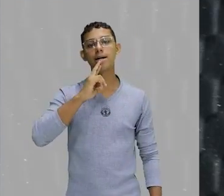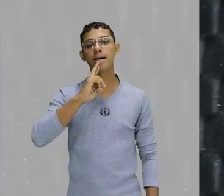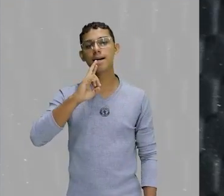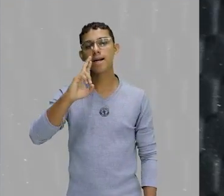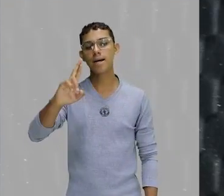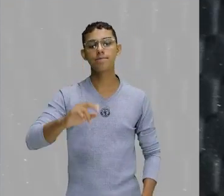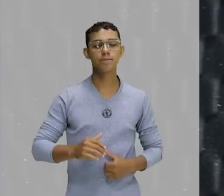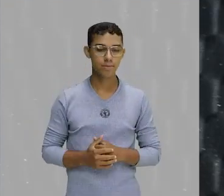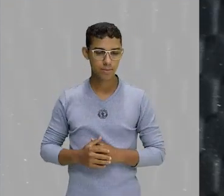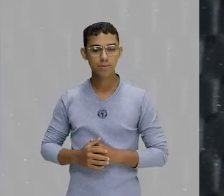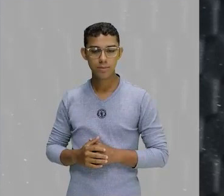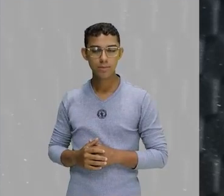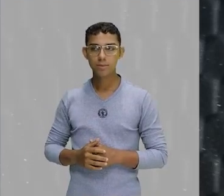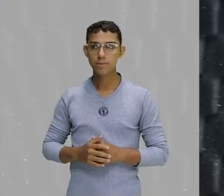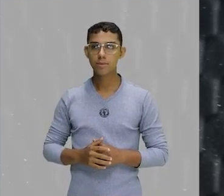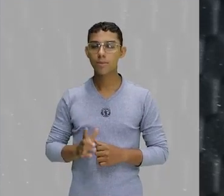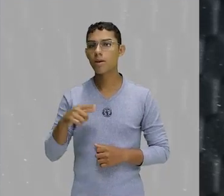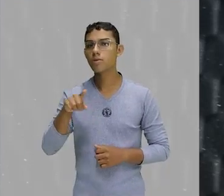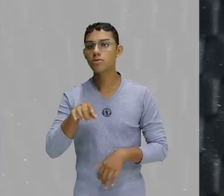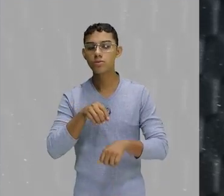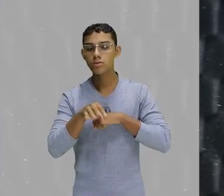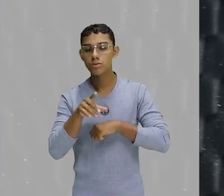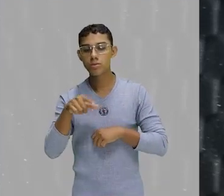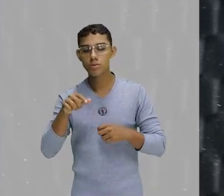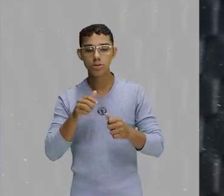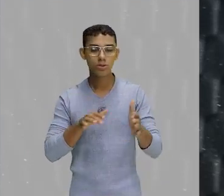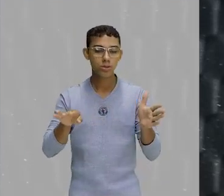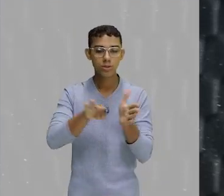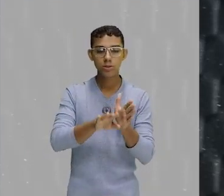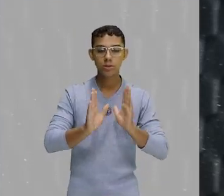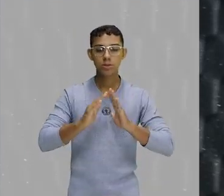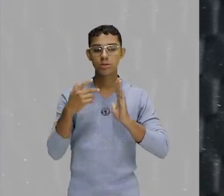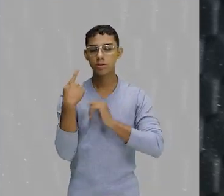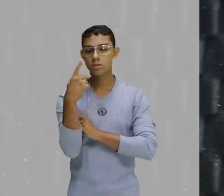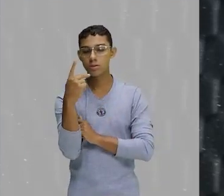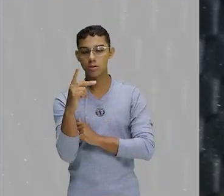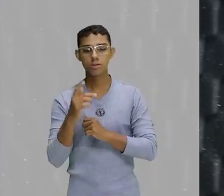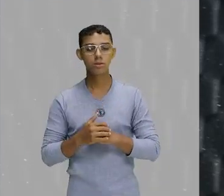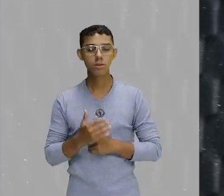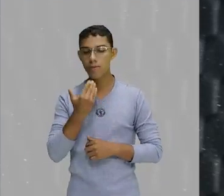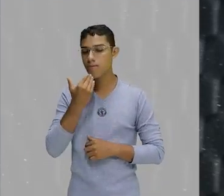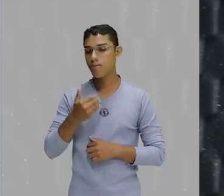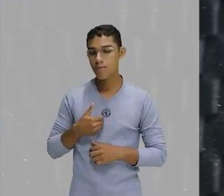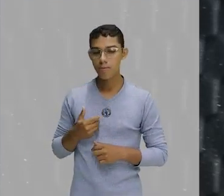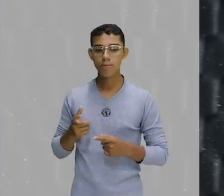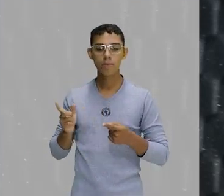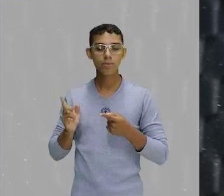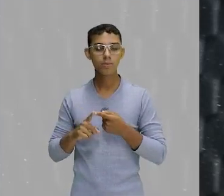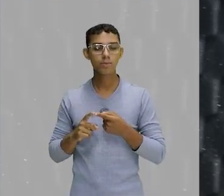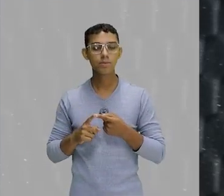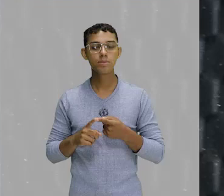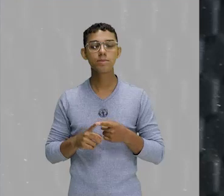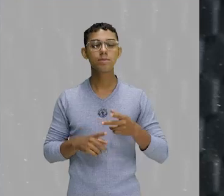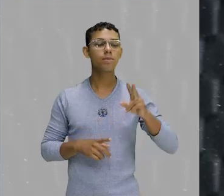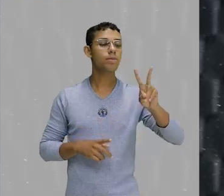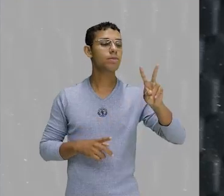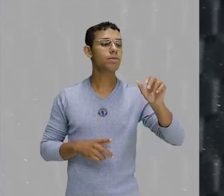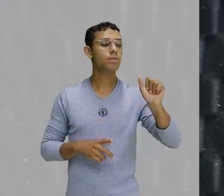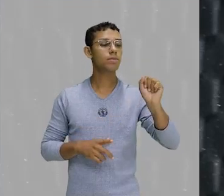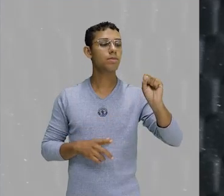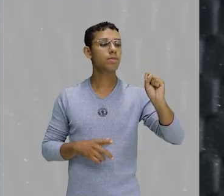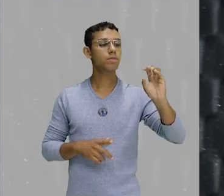pronúncia. O que vocês diriam se eu chegasse na casa de vocês e pedisse um vaso de